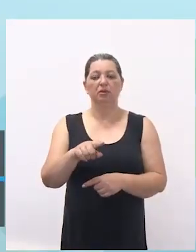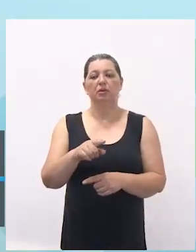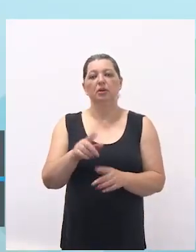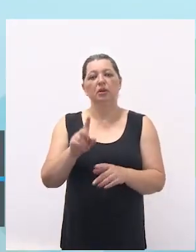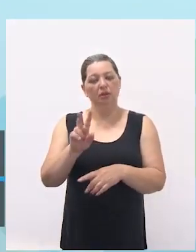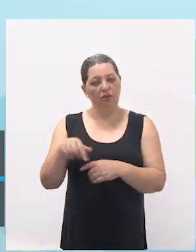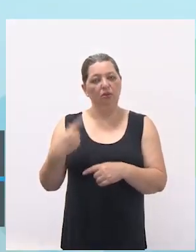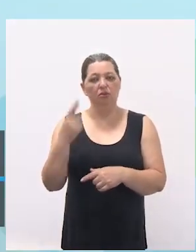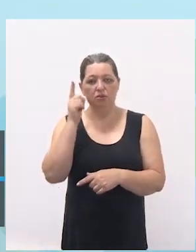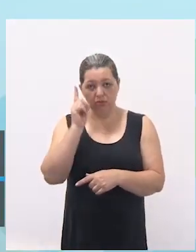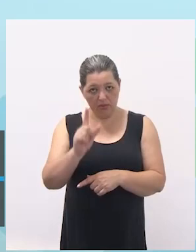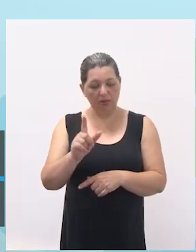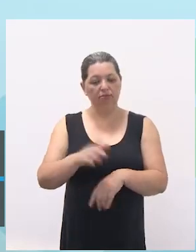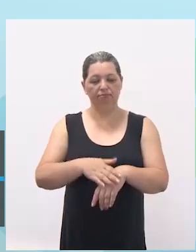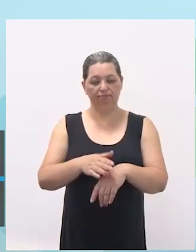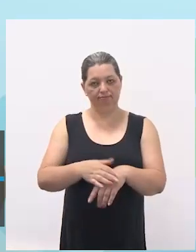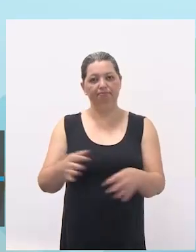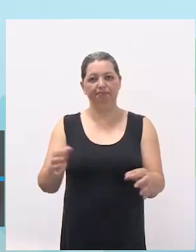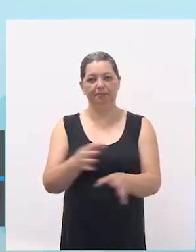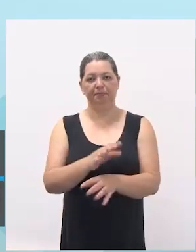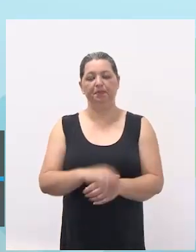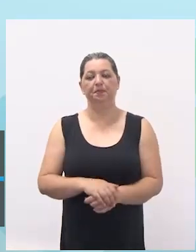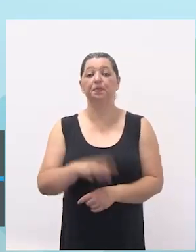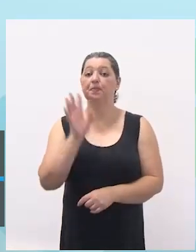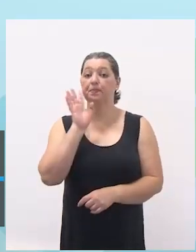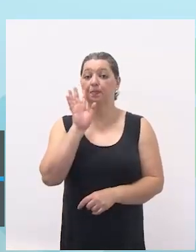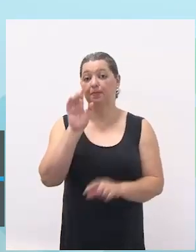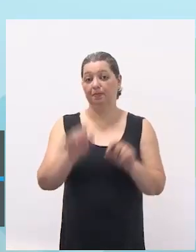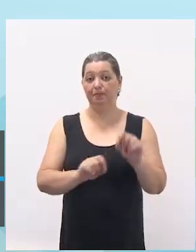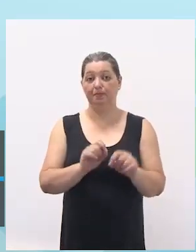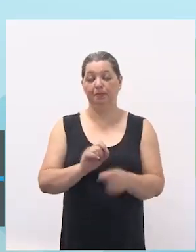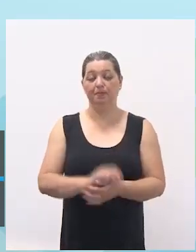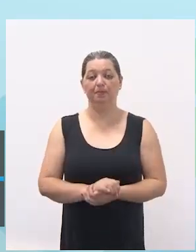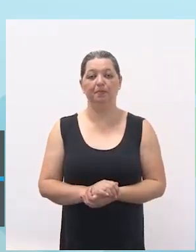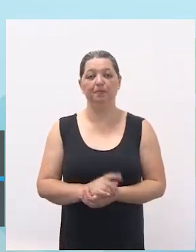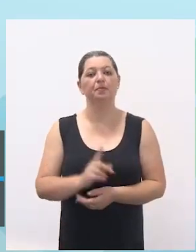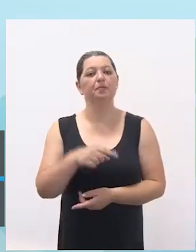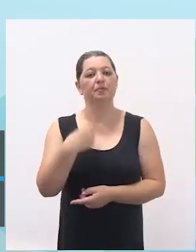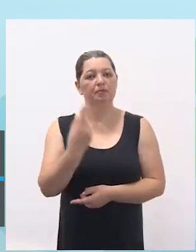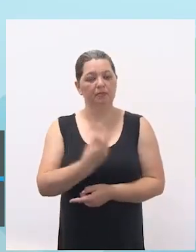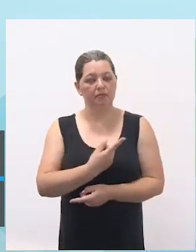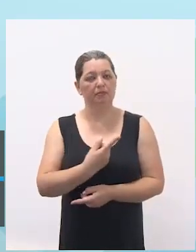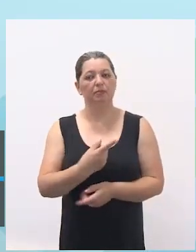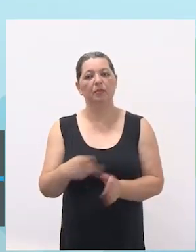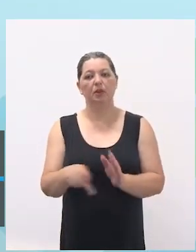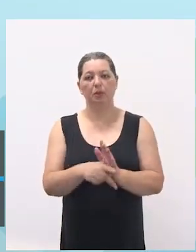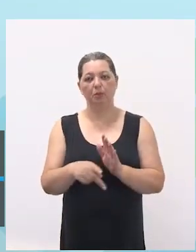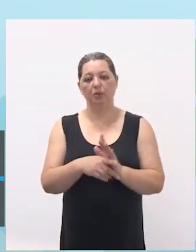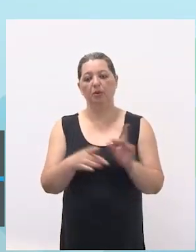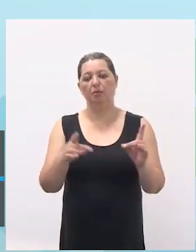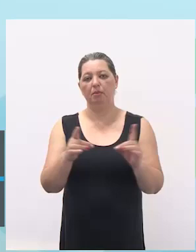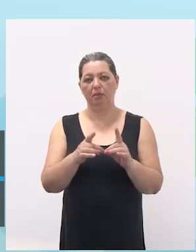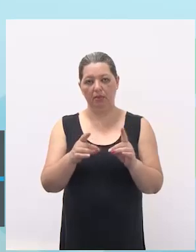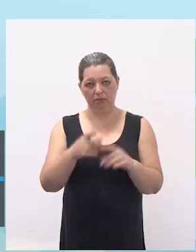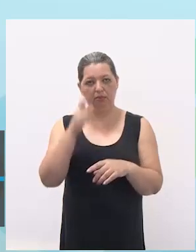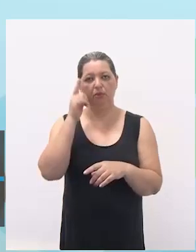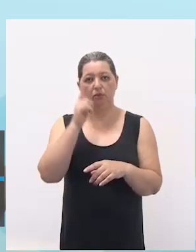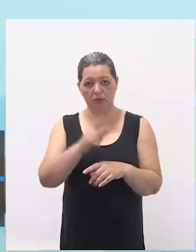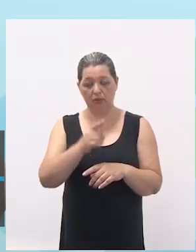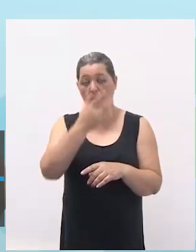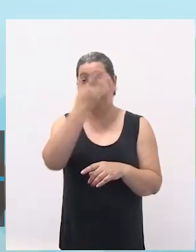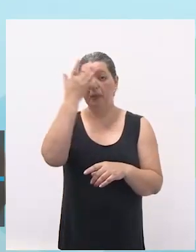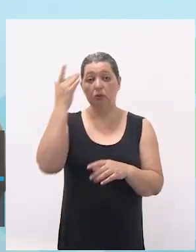atendendo também, tá? E o mais legal é que, além de a gente atender o que vocês pediram, a gente trouxe uma pessoa